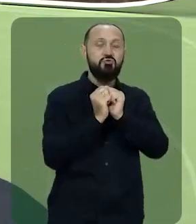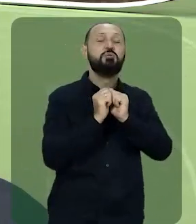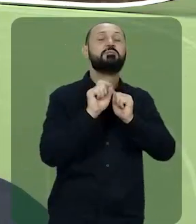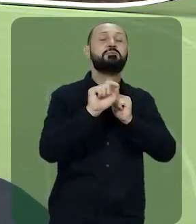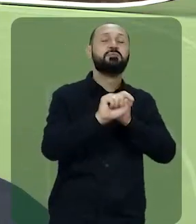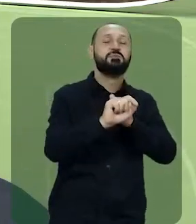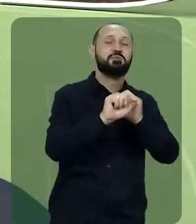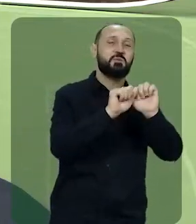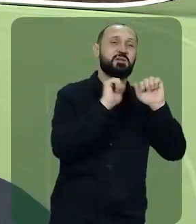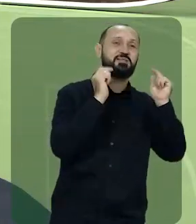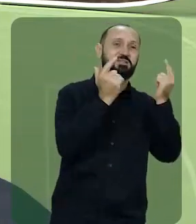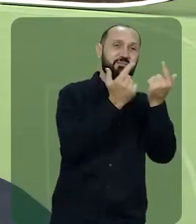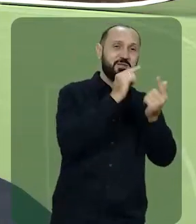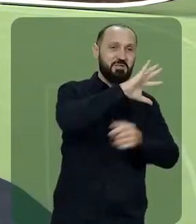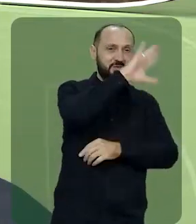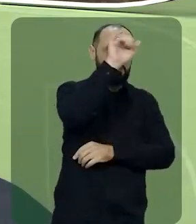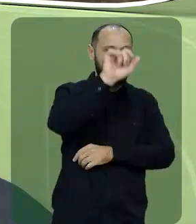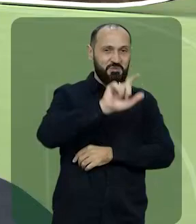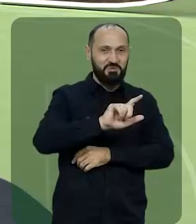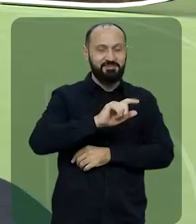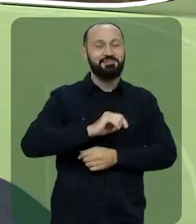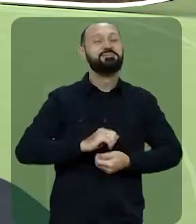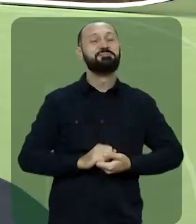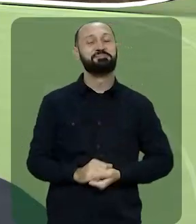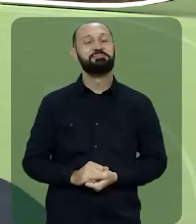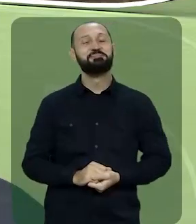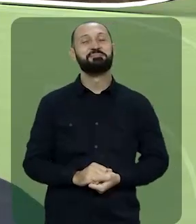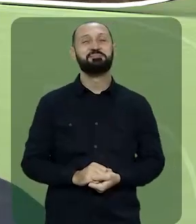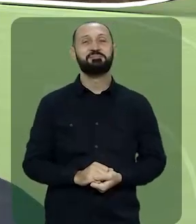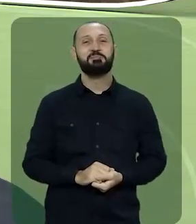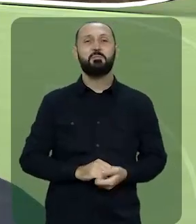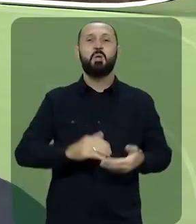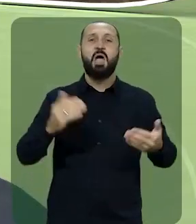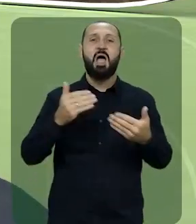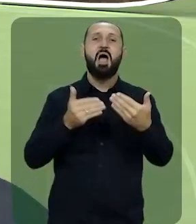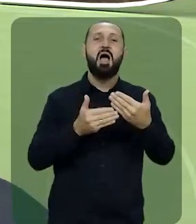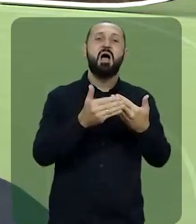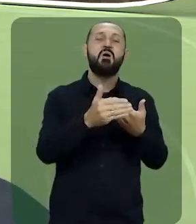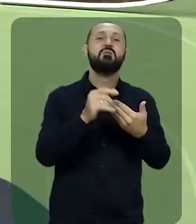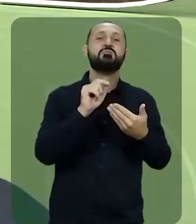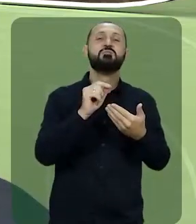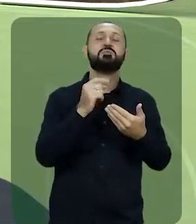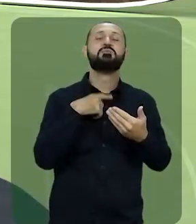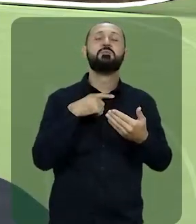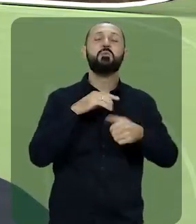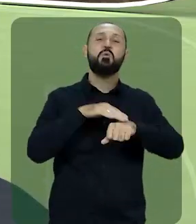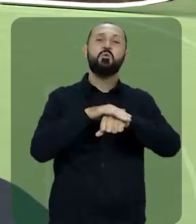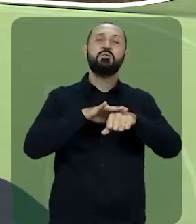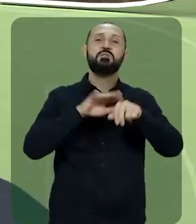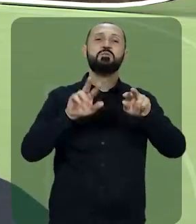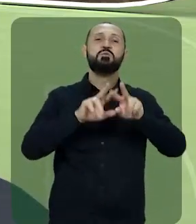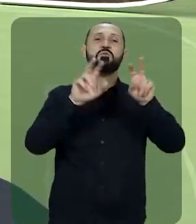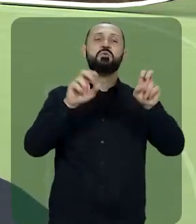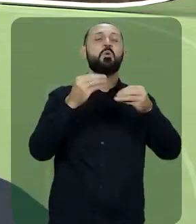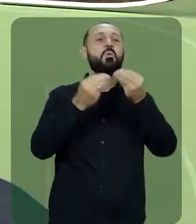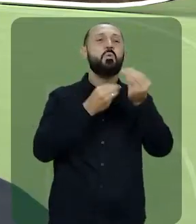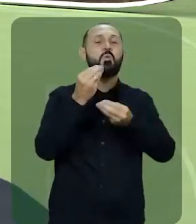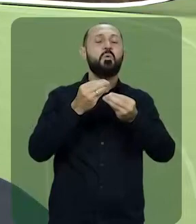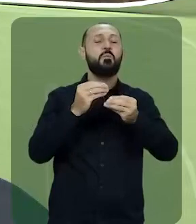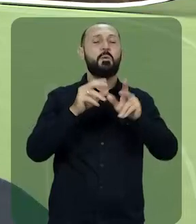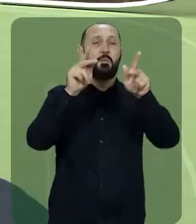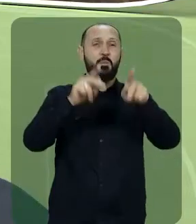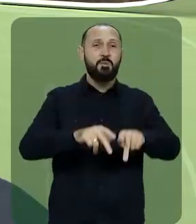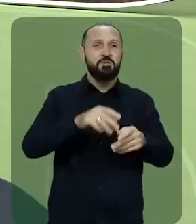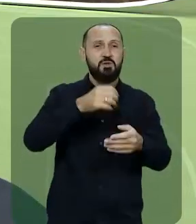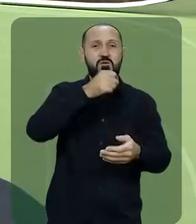Assembleia Legislativa do Mato Grosso do Sul. Nesta edição, nós vamos falar sobre o envelhecimento